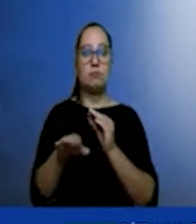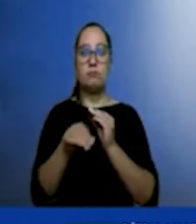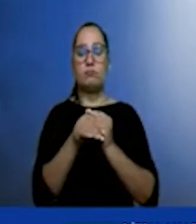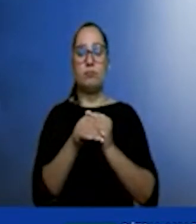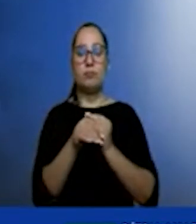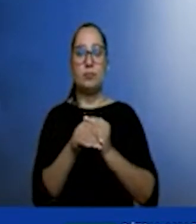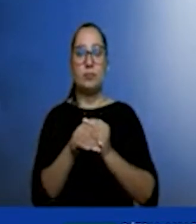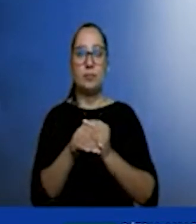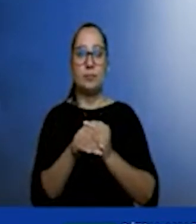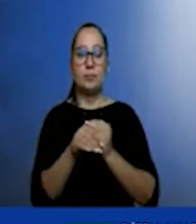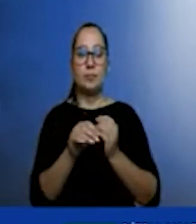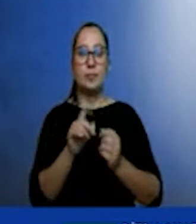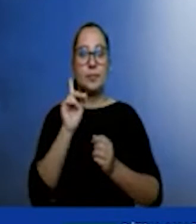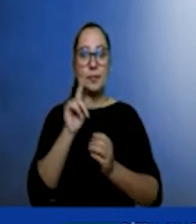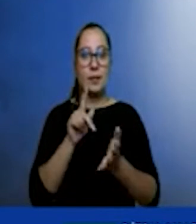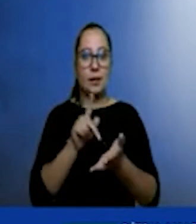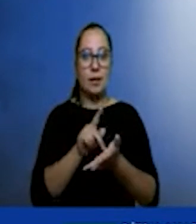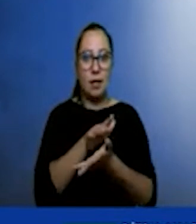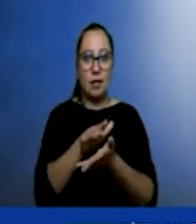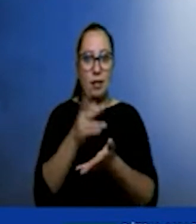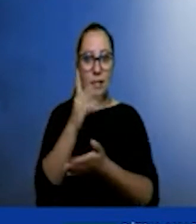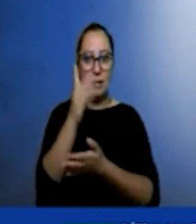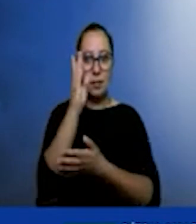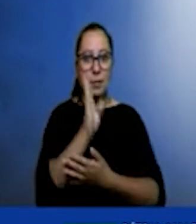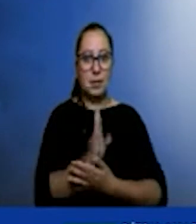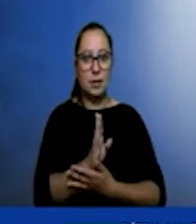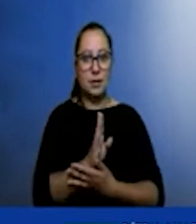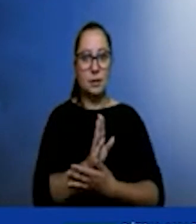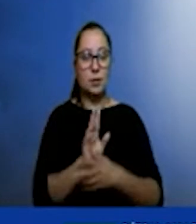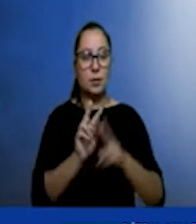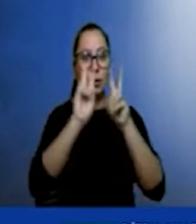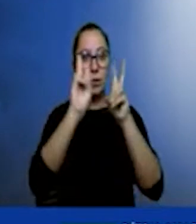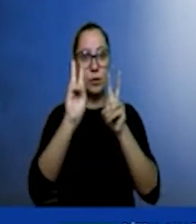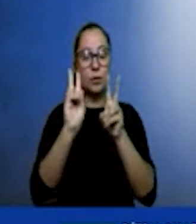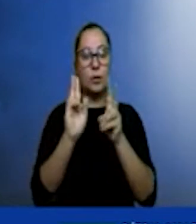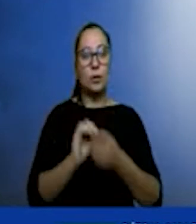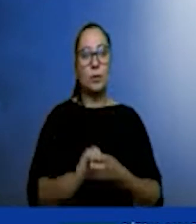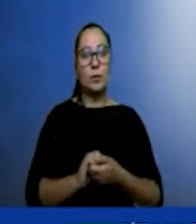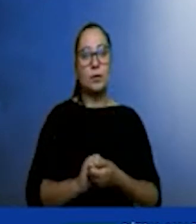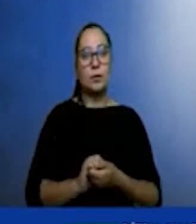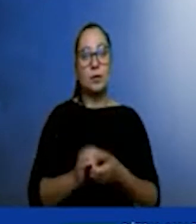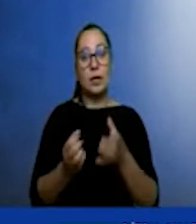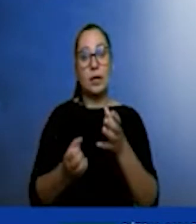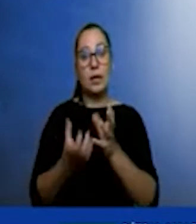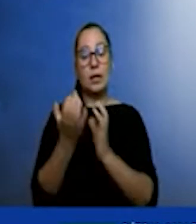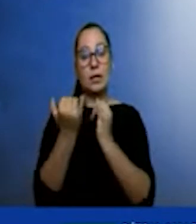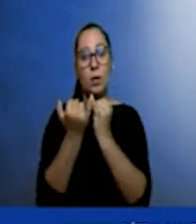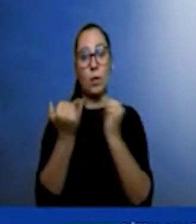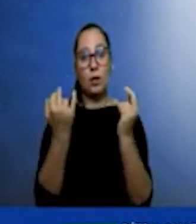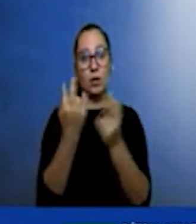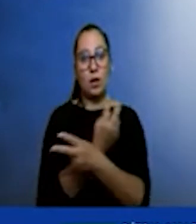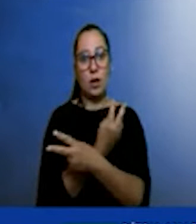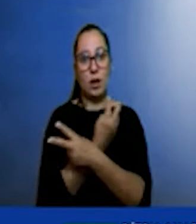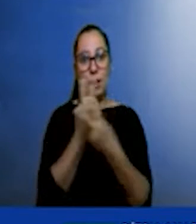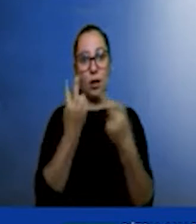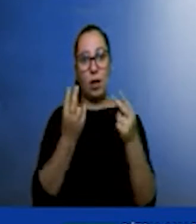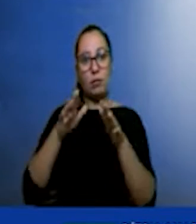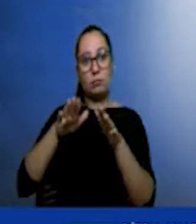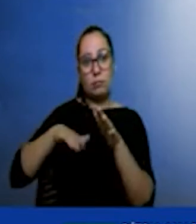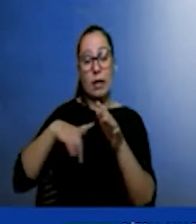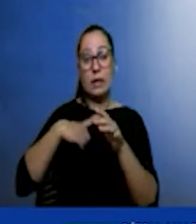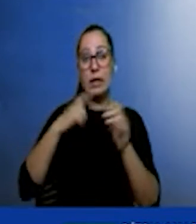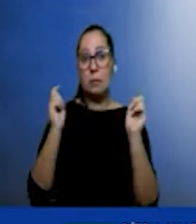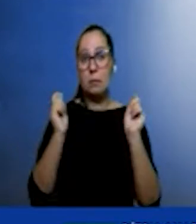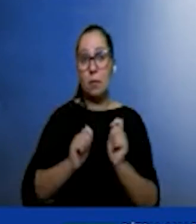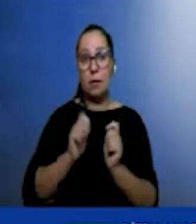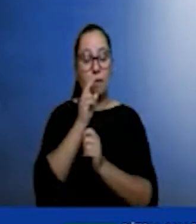uma realidade no Brasil a questão de geração de energia eólica offshore, né? Temos um potencial